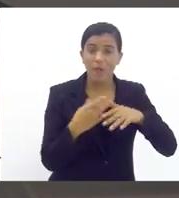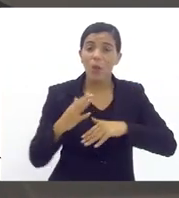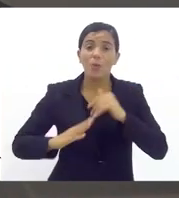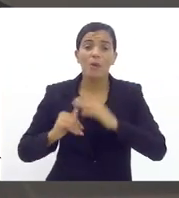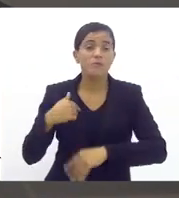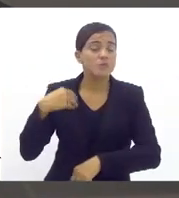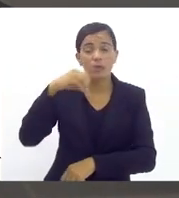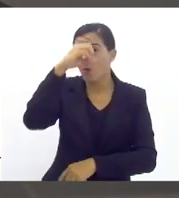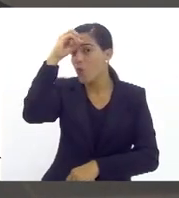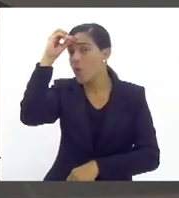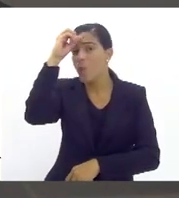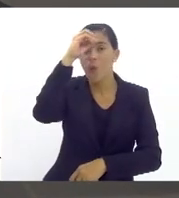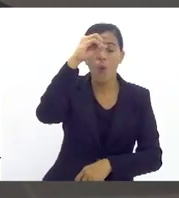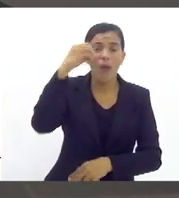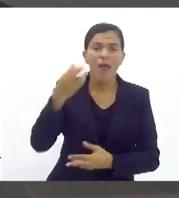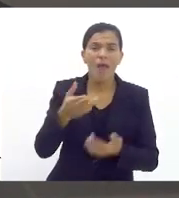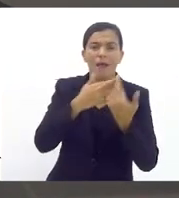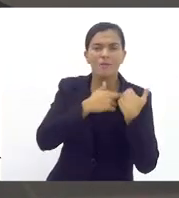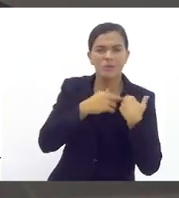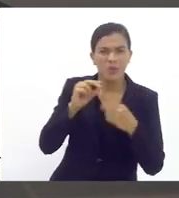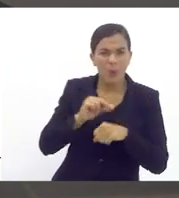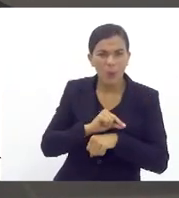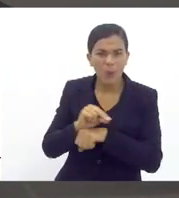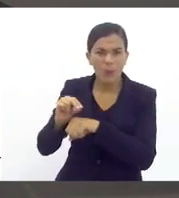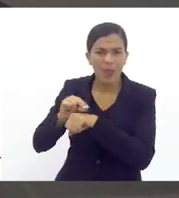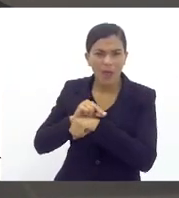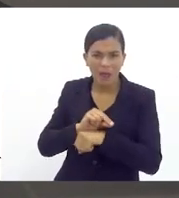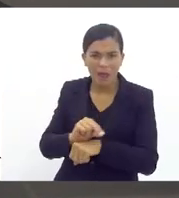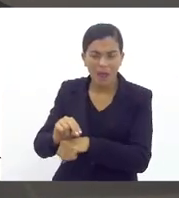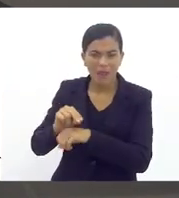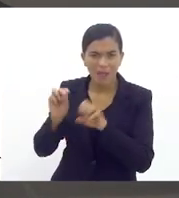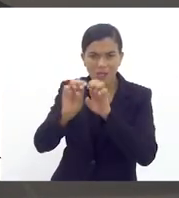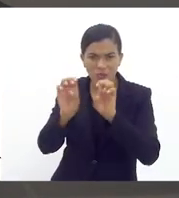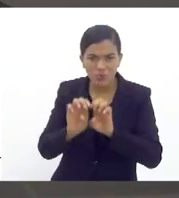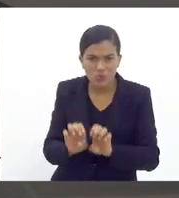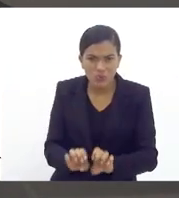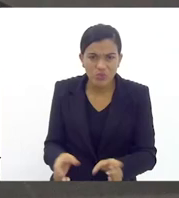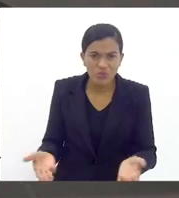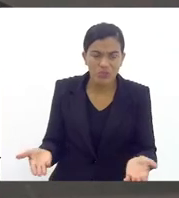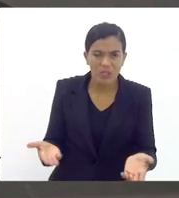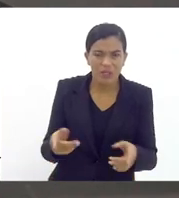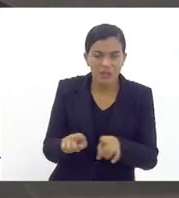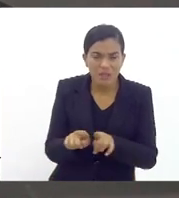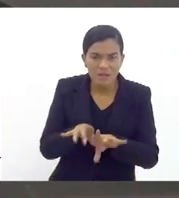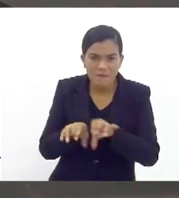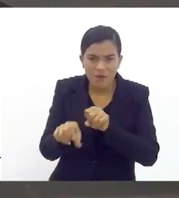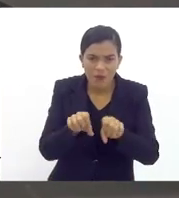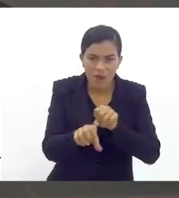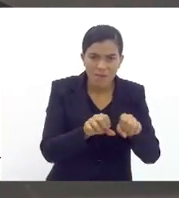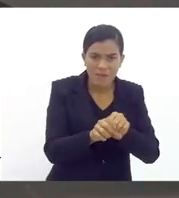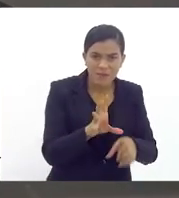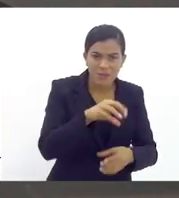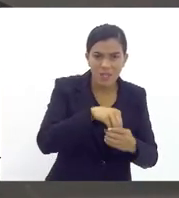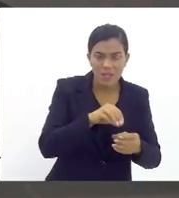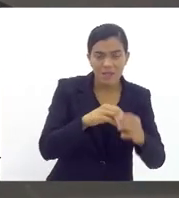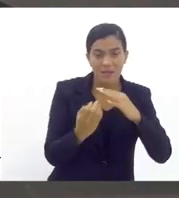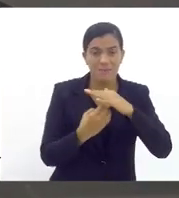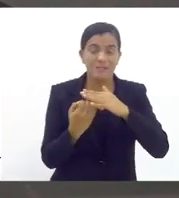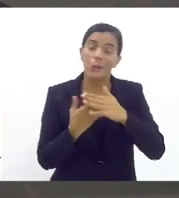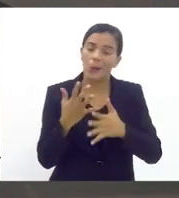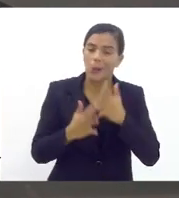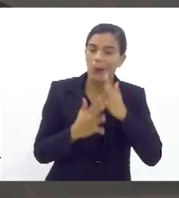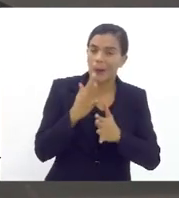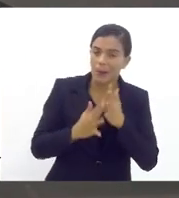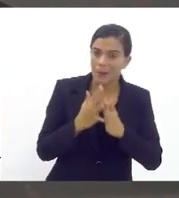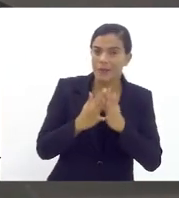sendo responsável, como o colega falou, de cuidar de toda a estrutura de formação da diversidade dentro da empresa. Então, é muito